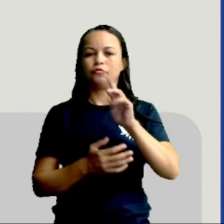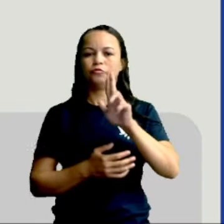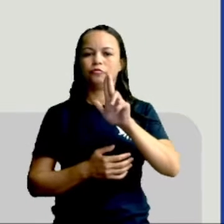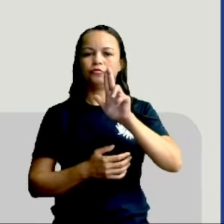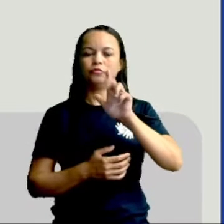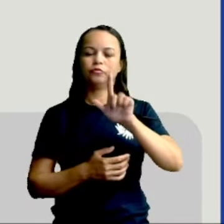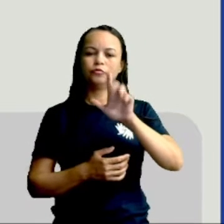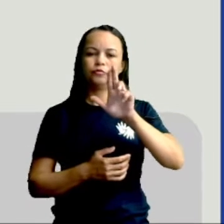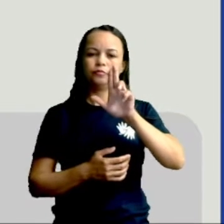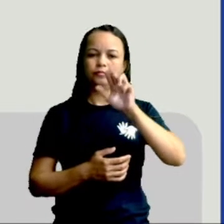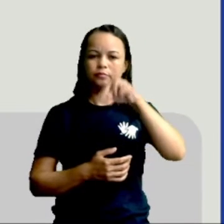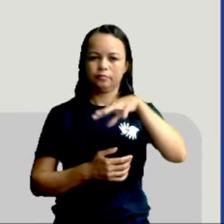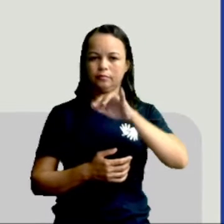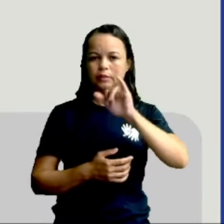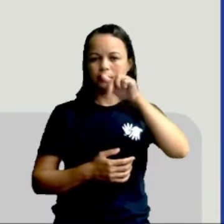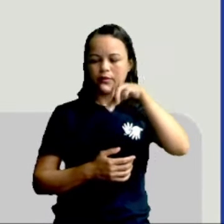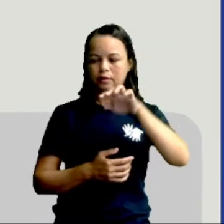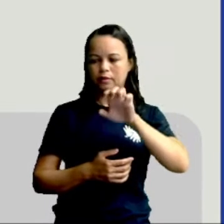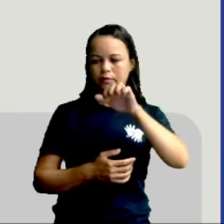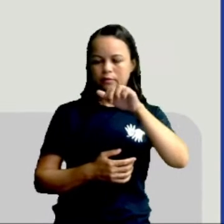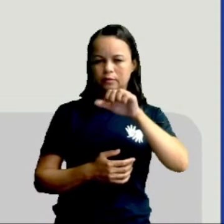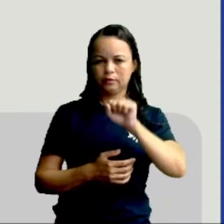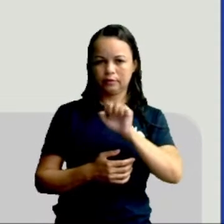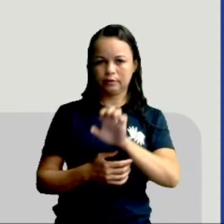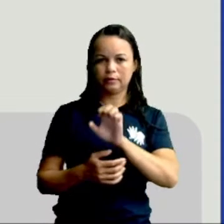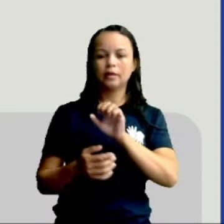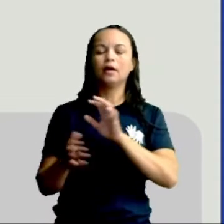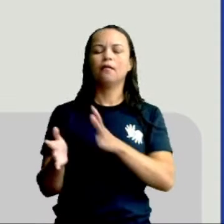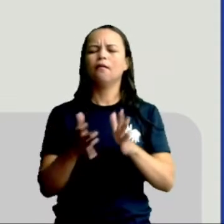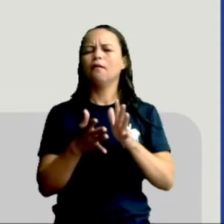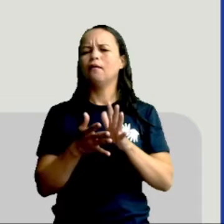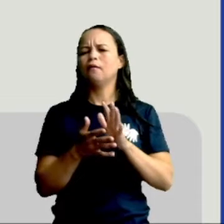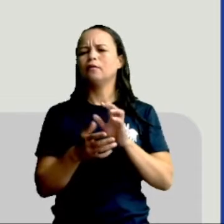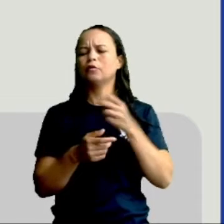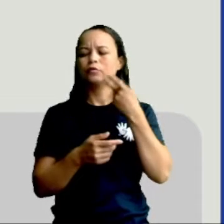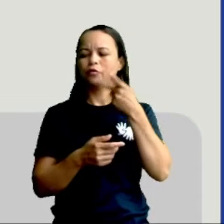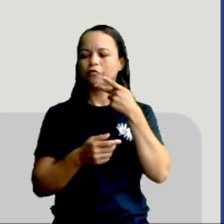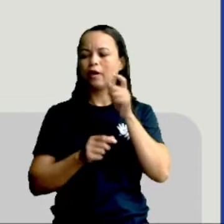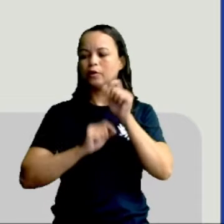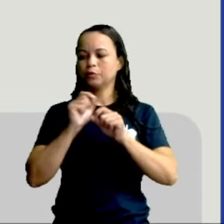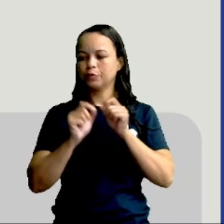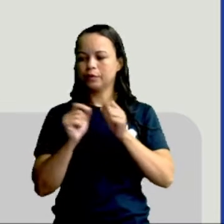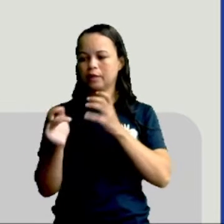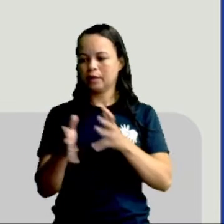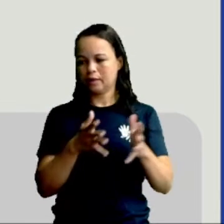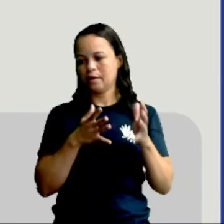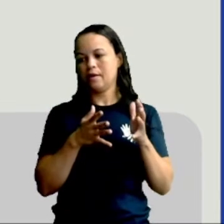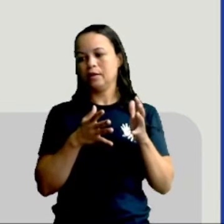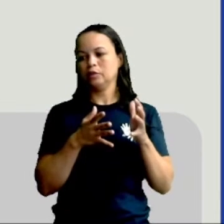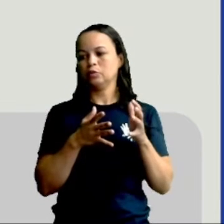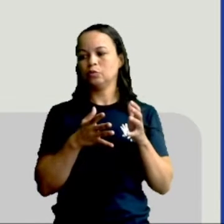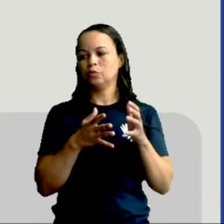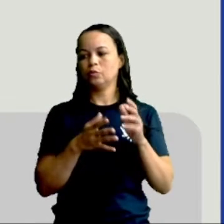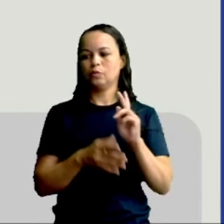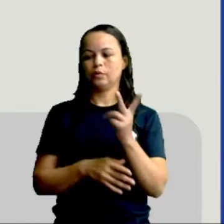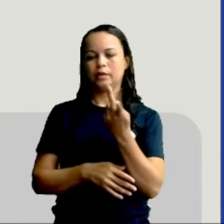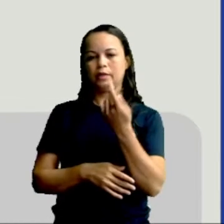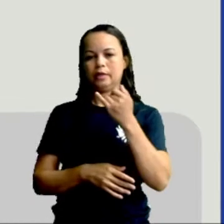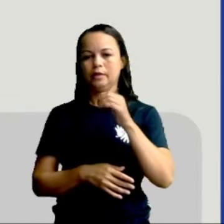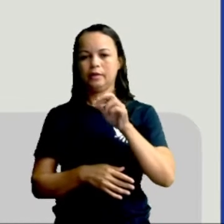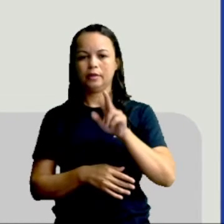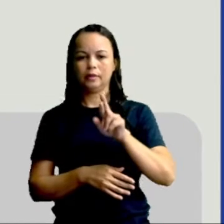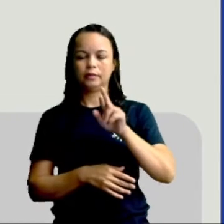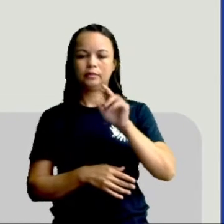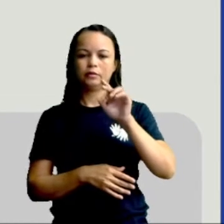Sobre a hidrografia, lembrando, quando eu falo da hidrografia, eu vou falar dos rios. A região Sudeste possui